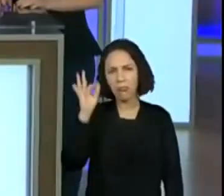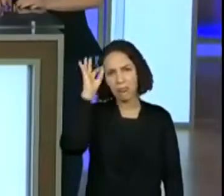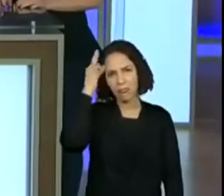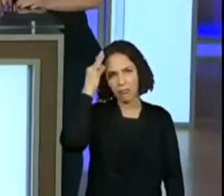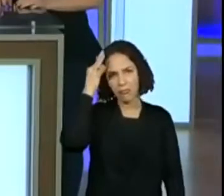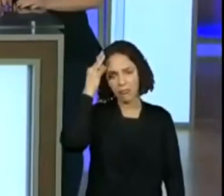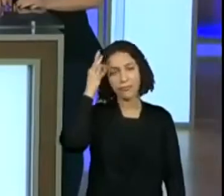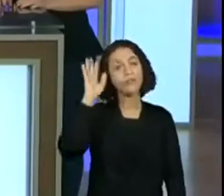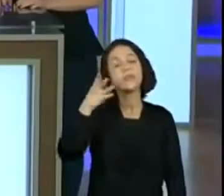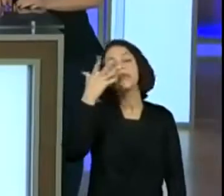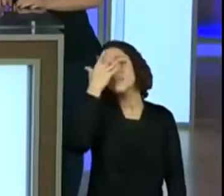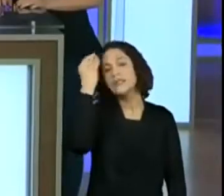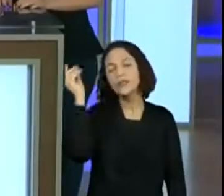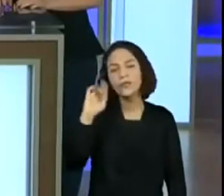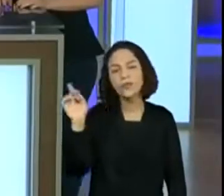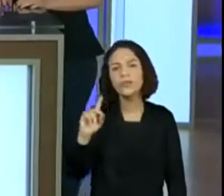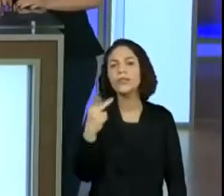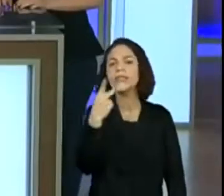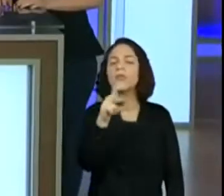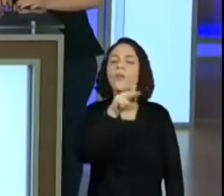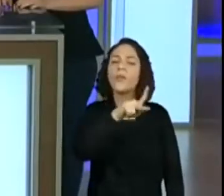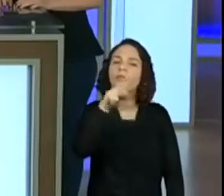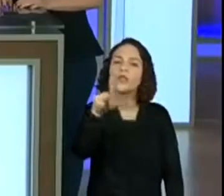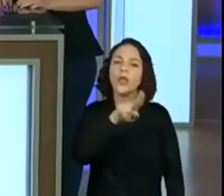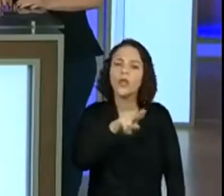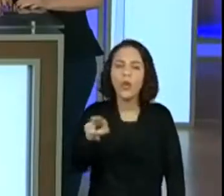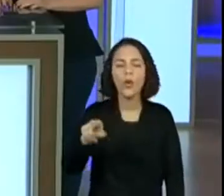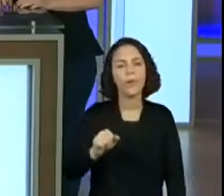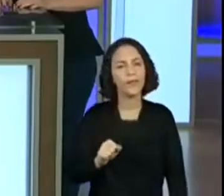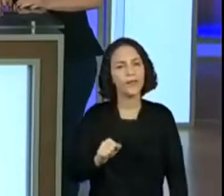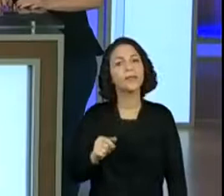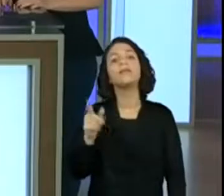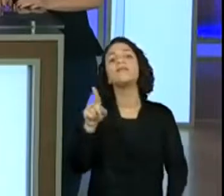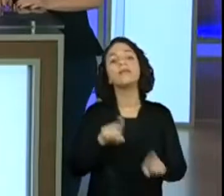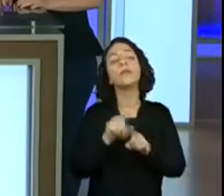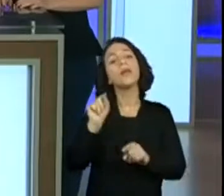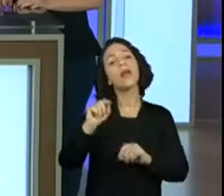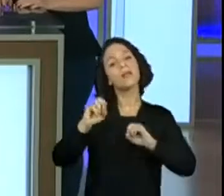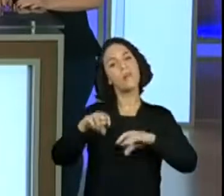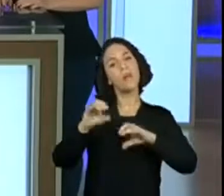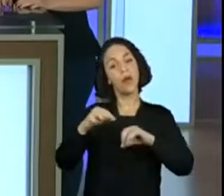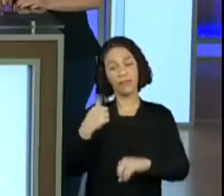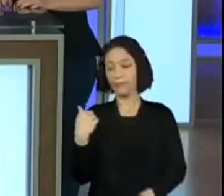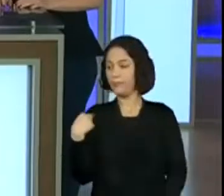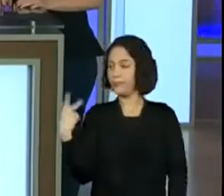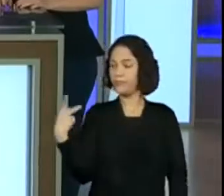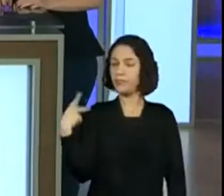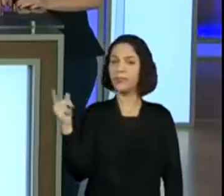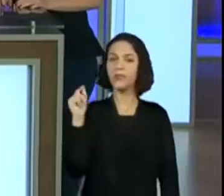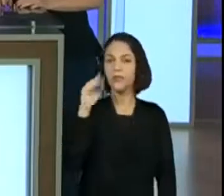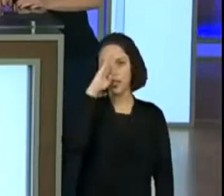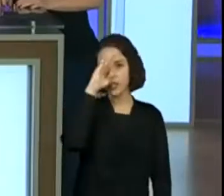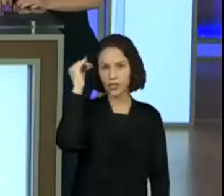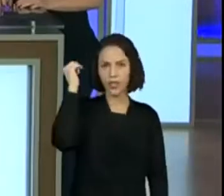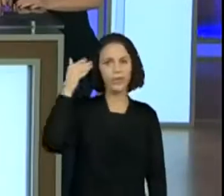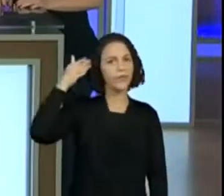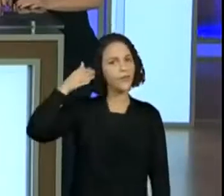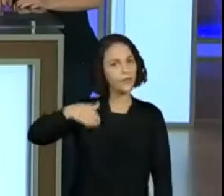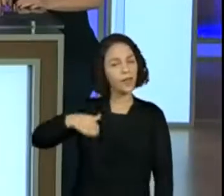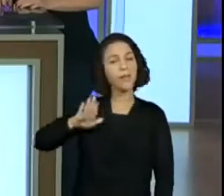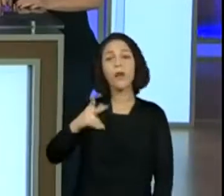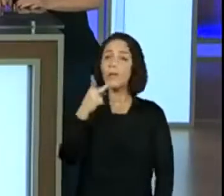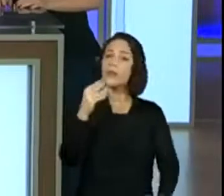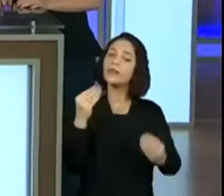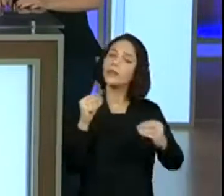Não esqueçam de colocar aí o nome do seu professor, da sua professora, quem está ministrando a aula, professora Regiane e professora Franciele, mas coloque o nome do